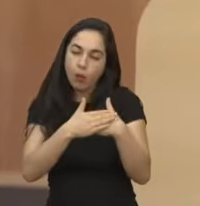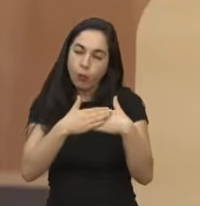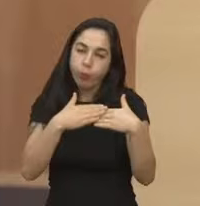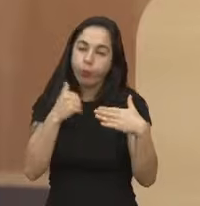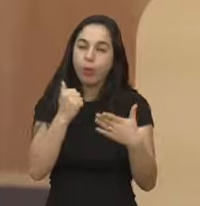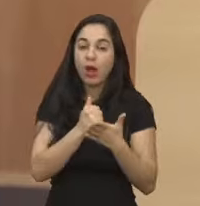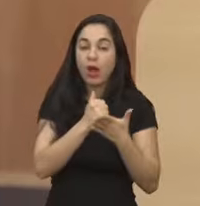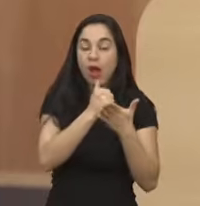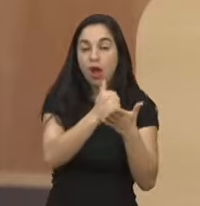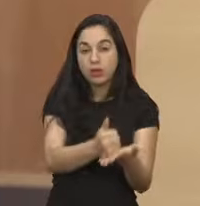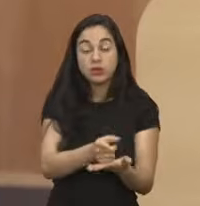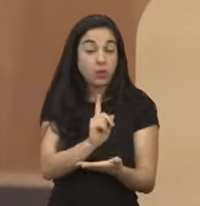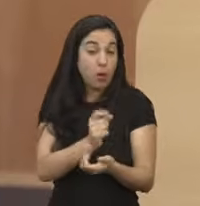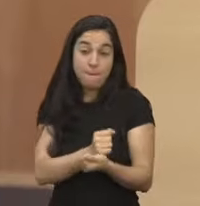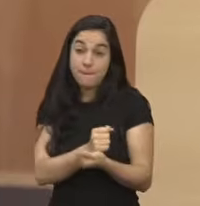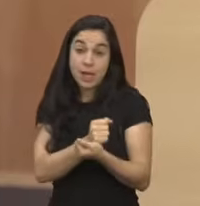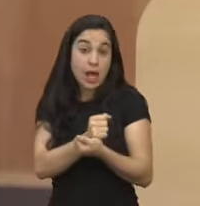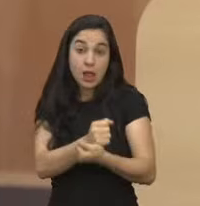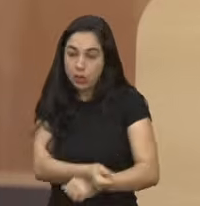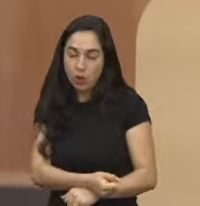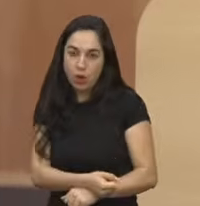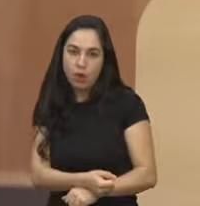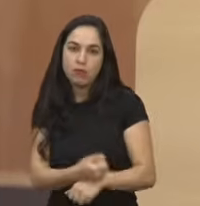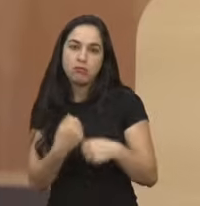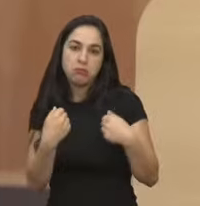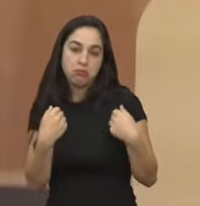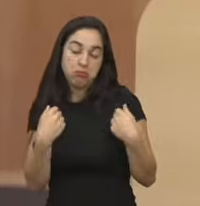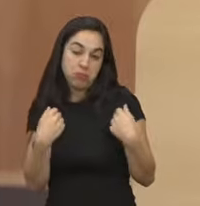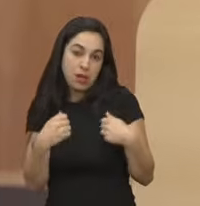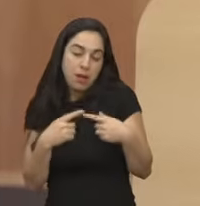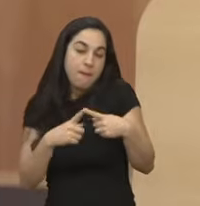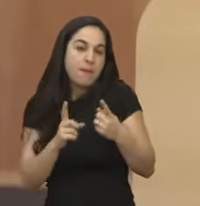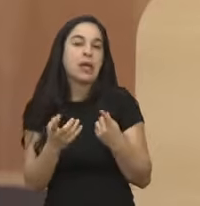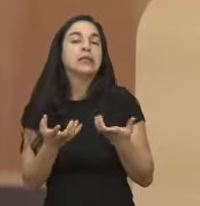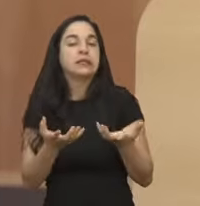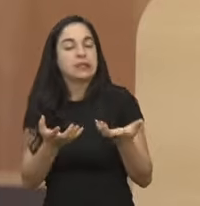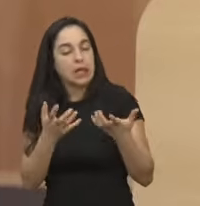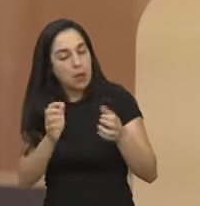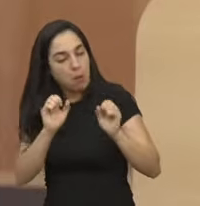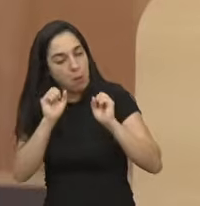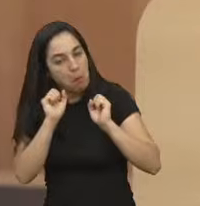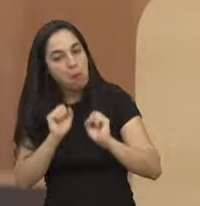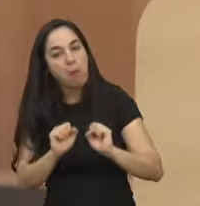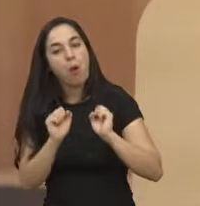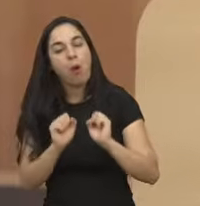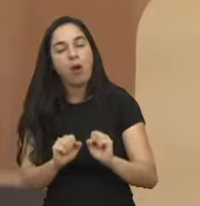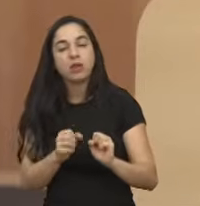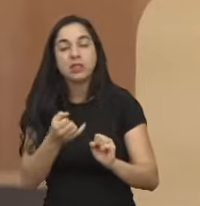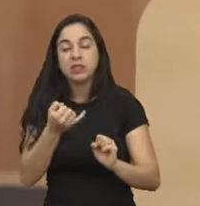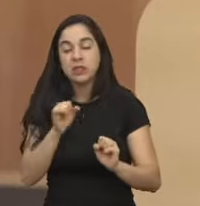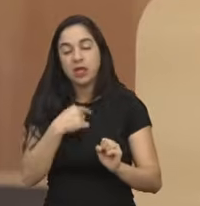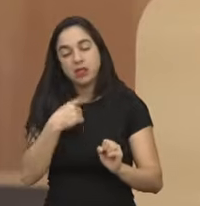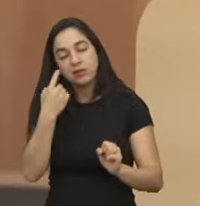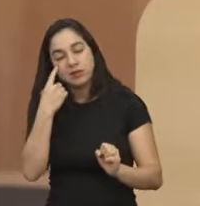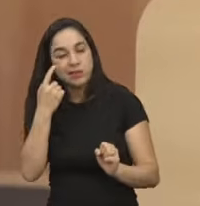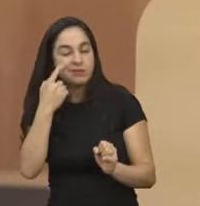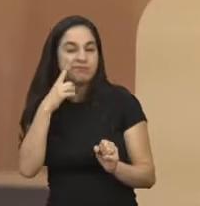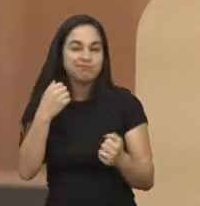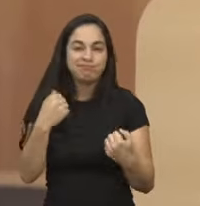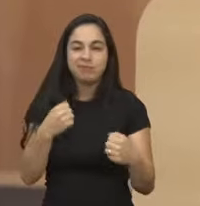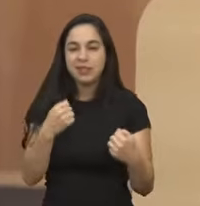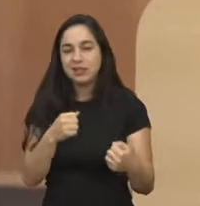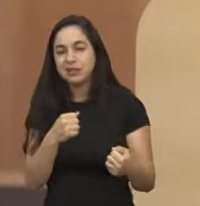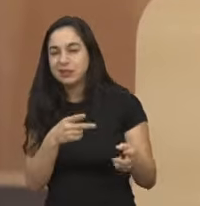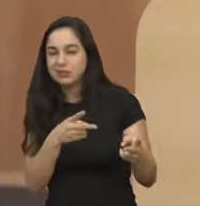obrigatoriamente necessário, mas enquanto apoio sempre. O psicológico vai entrar quando tem alguma coisa já, algum anúncio de